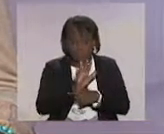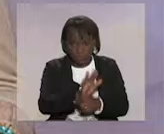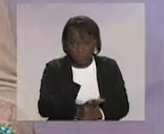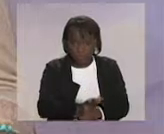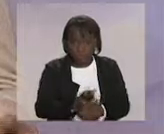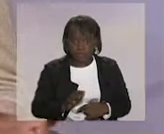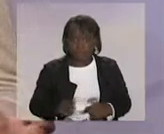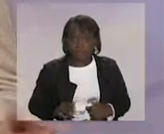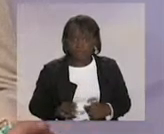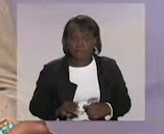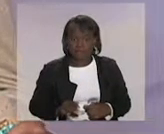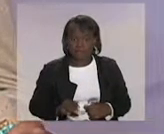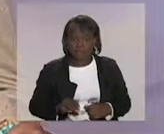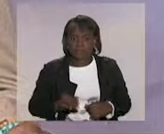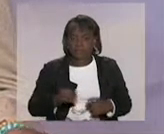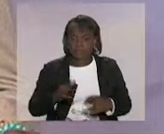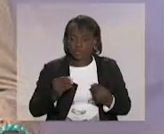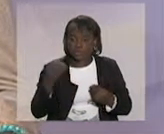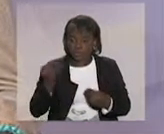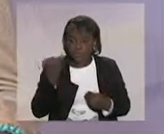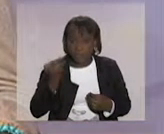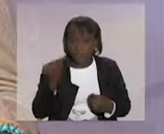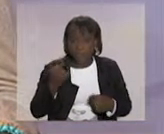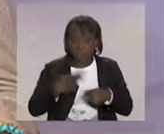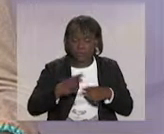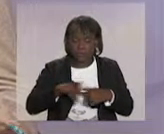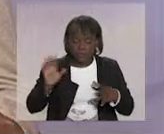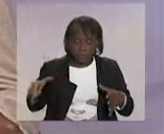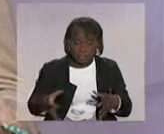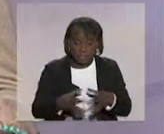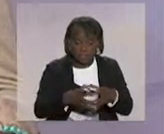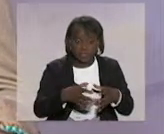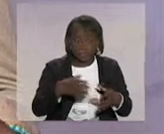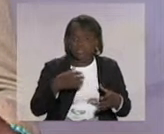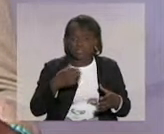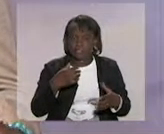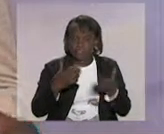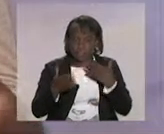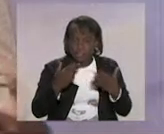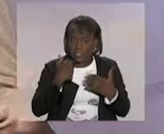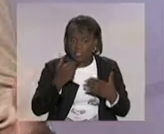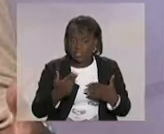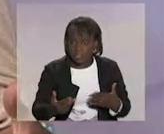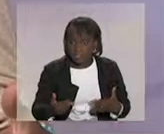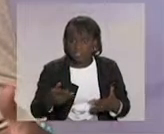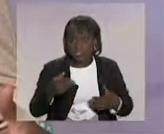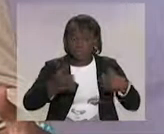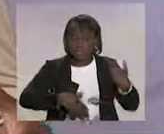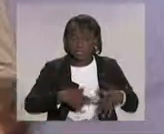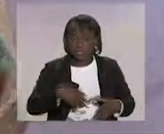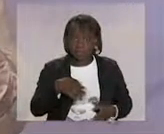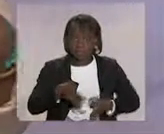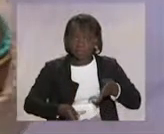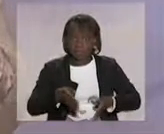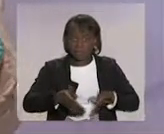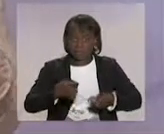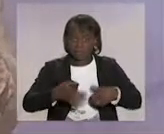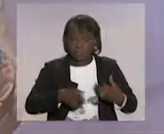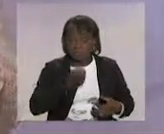rodadas para contribuir com isso, né? Então foi muito rico porque aproximou ainda mais a linguagem de